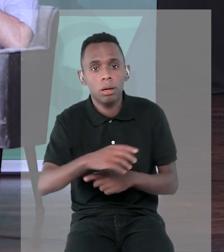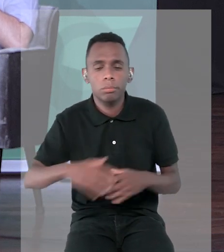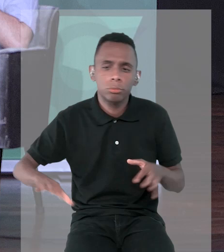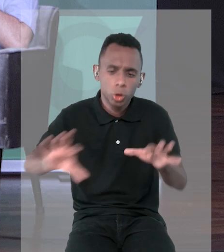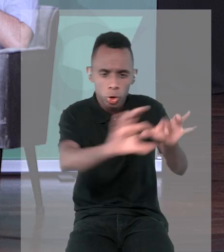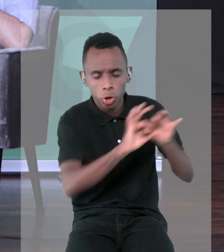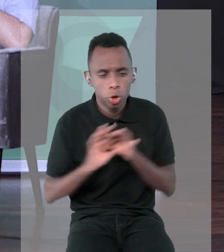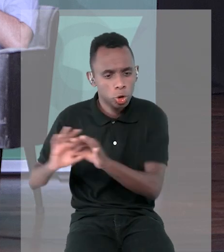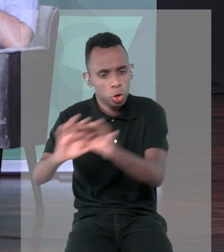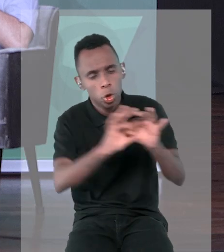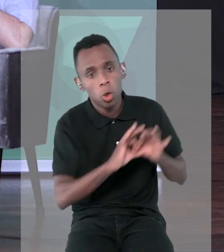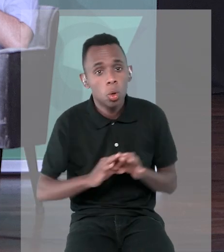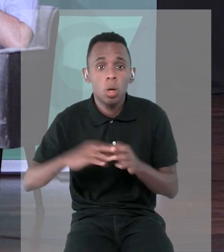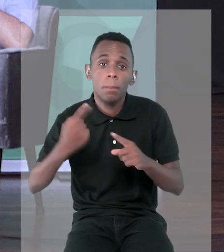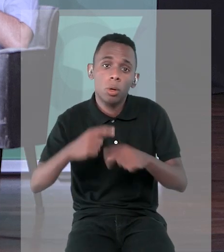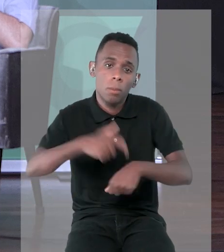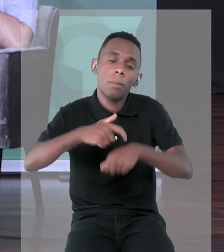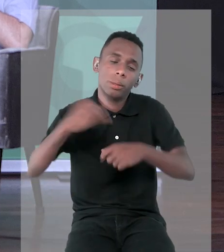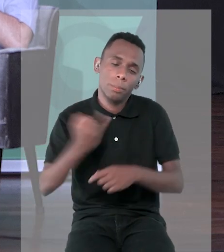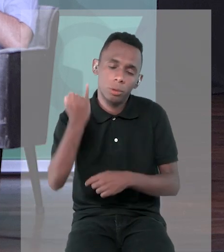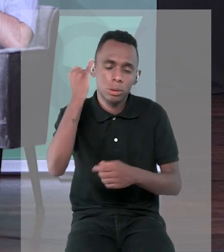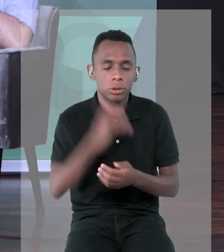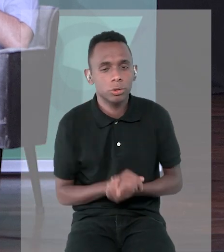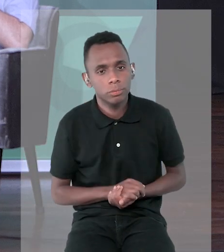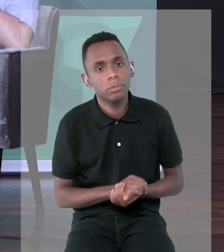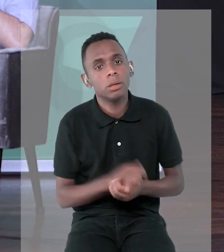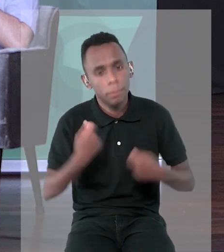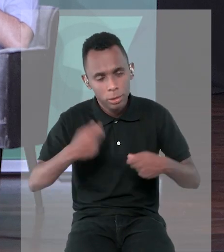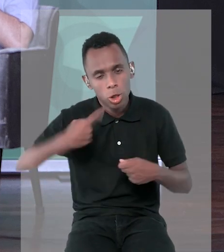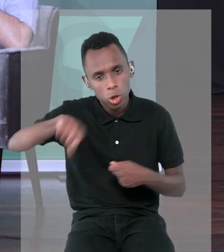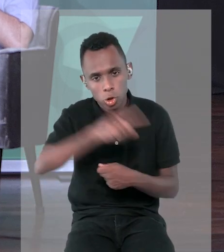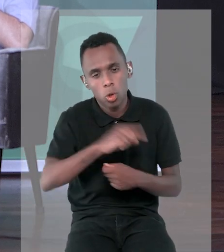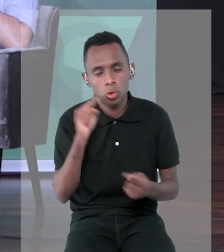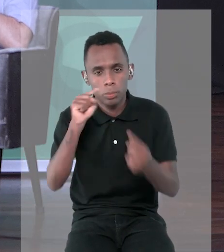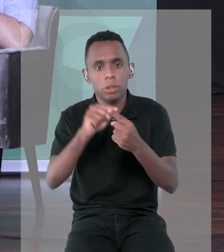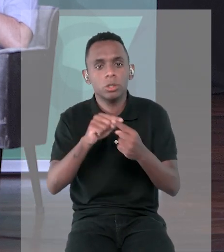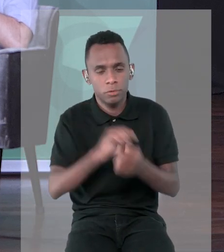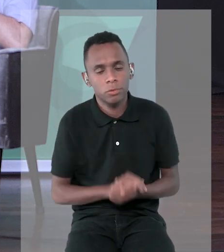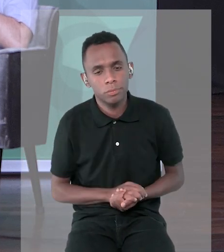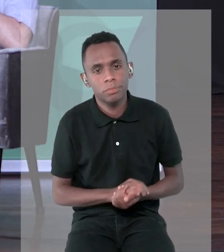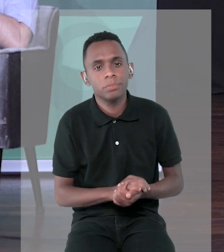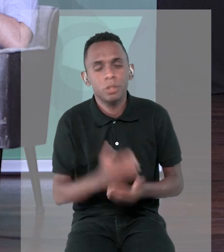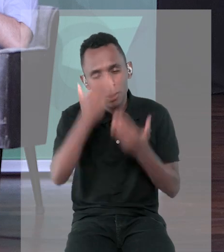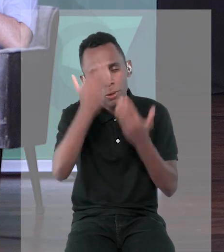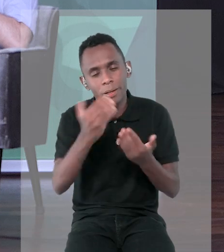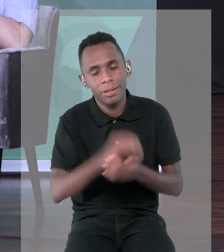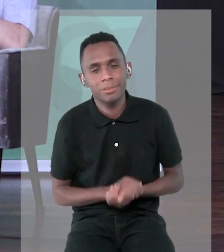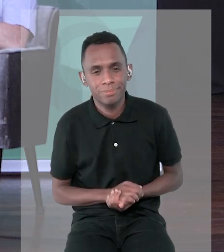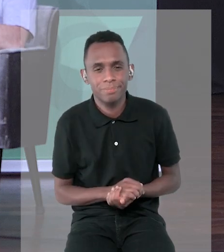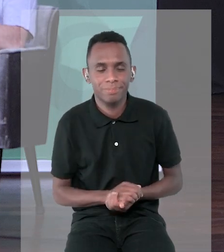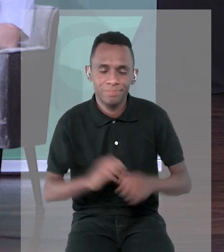universal. O momento pede isso. Tem que ser nossa grande missão. É isso. Muito obrigado, Juliano.